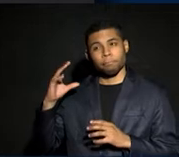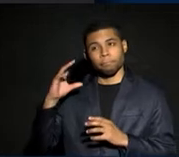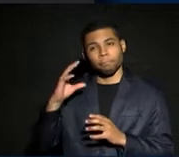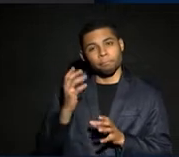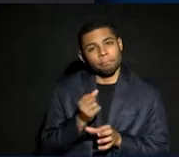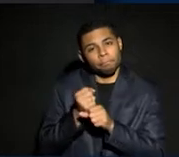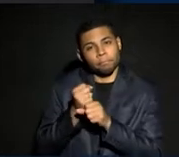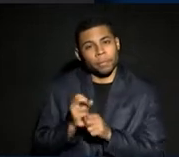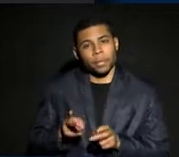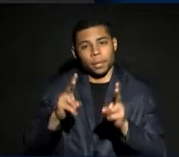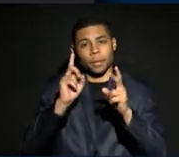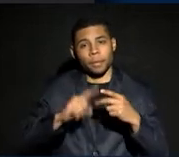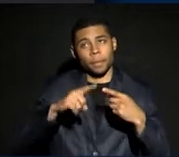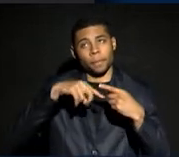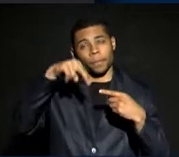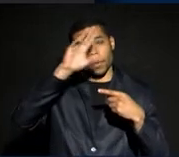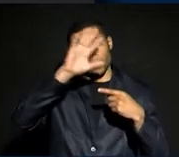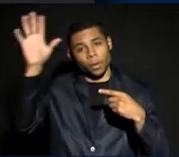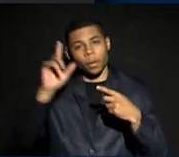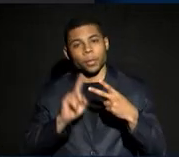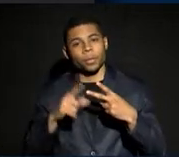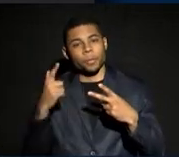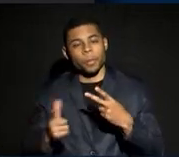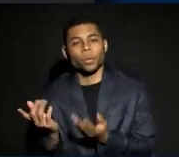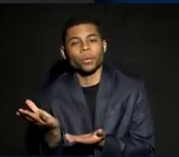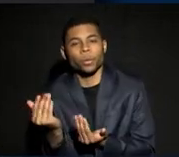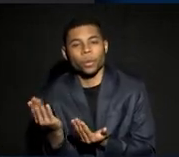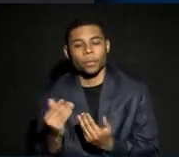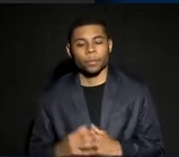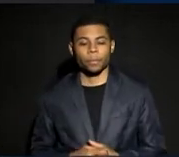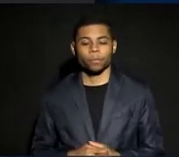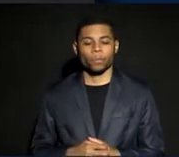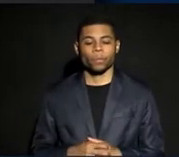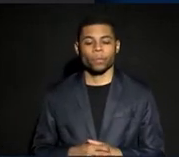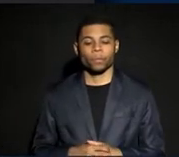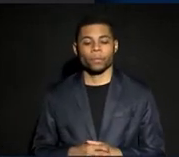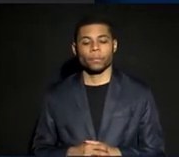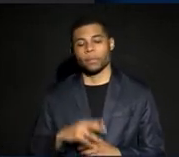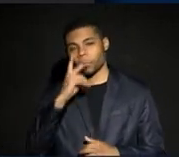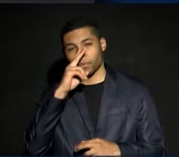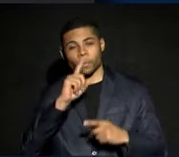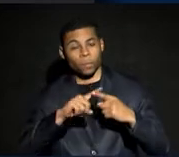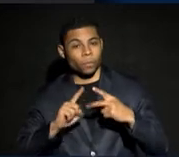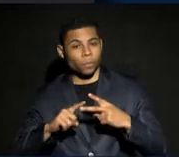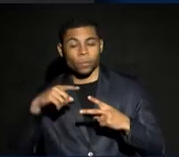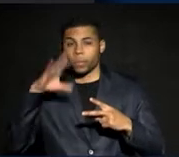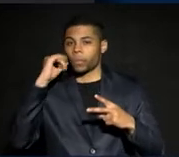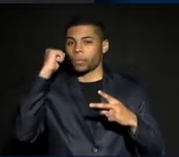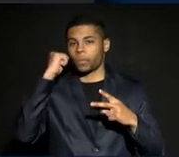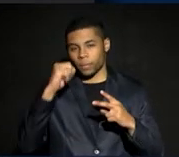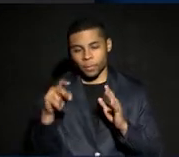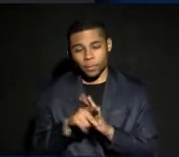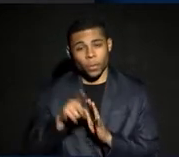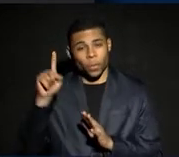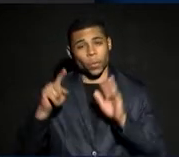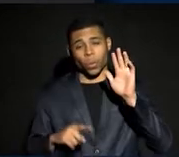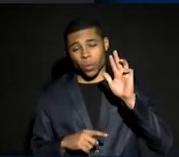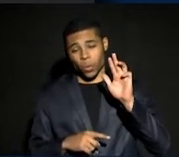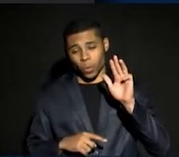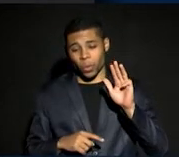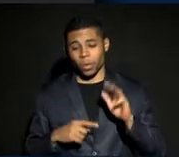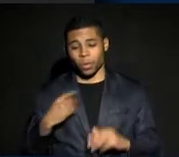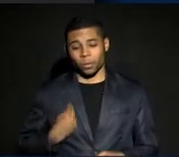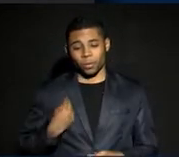sempre, que é o Nordeste e a juventude, que eu acho que são os dois grandes ativos eleitorais que o Lula tem